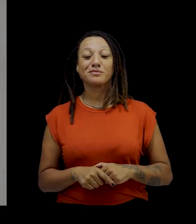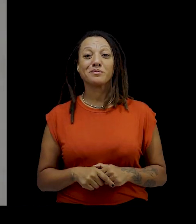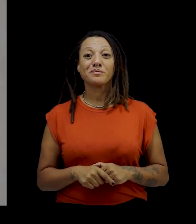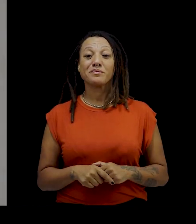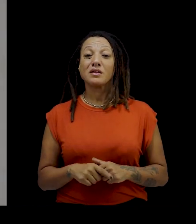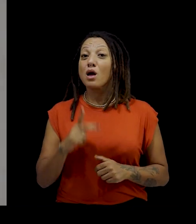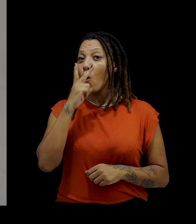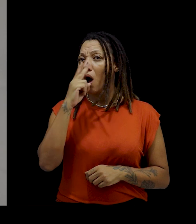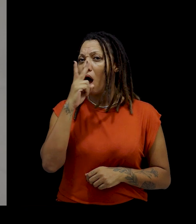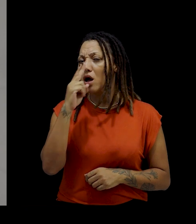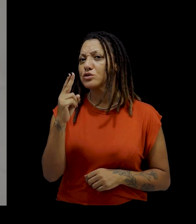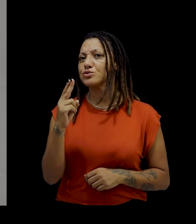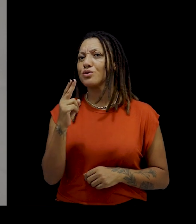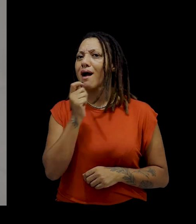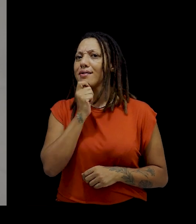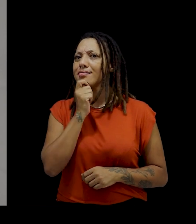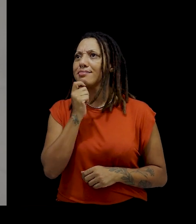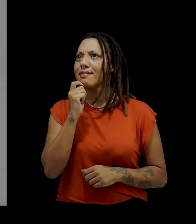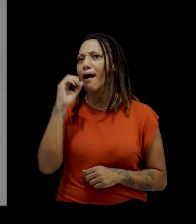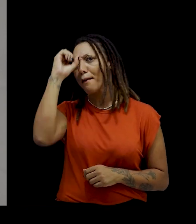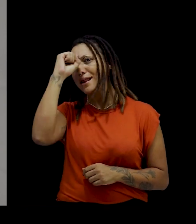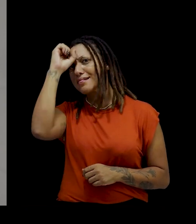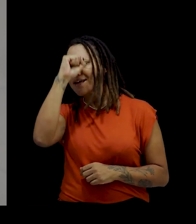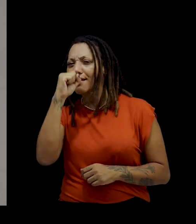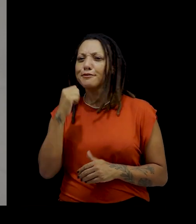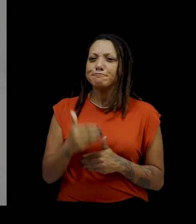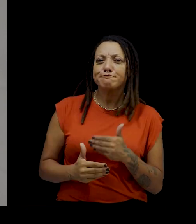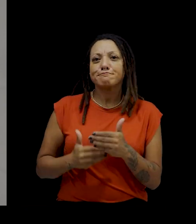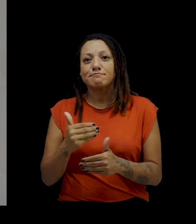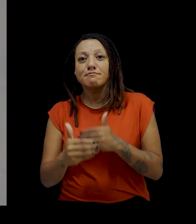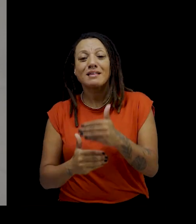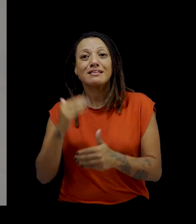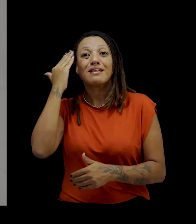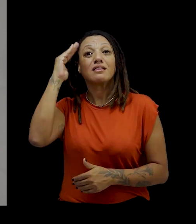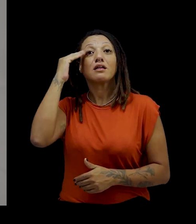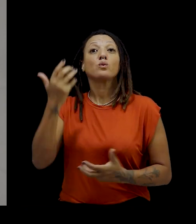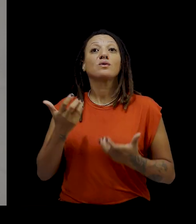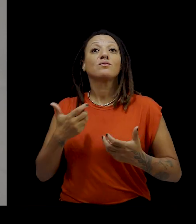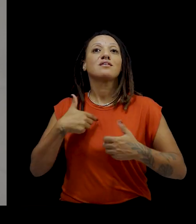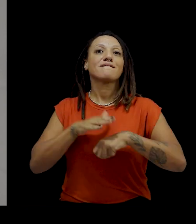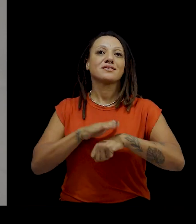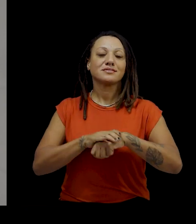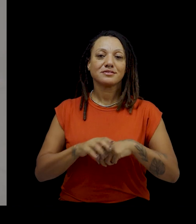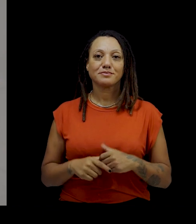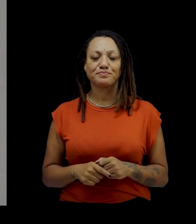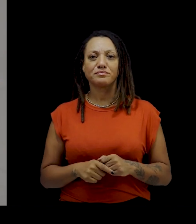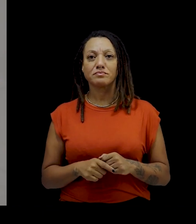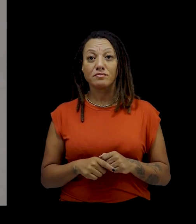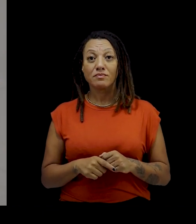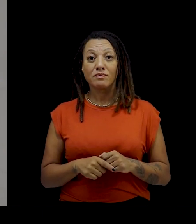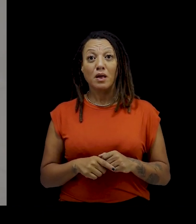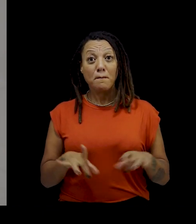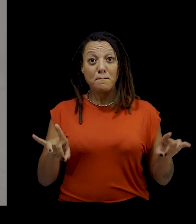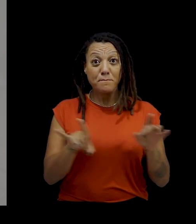dilatou. E eu acho que eu estava indo muito ainda aprendendo, entendendo ainda o que eu queria fazer.